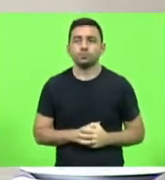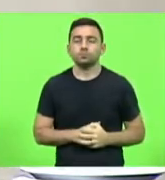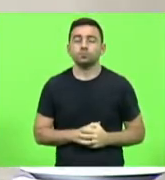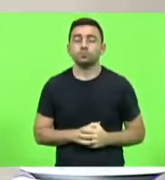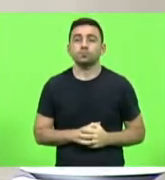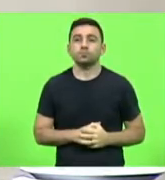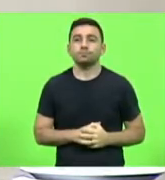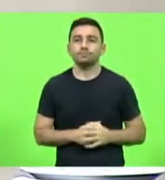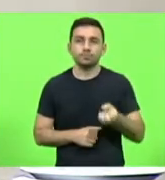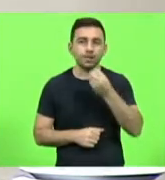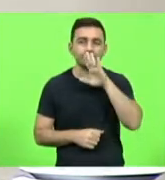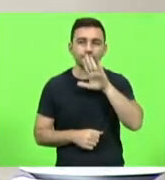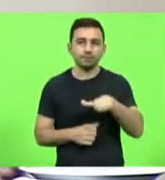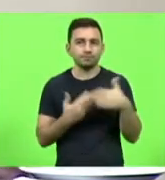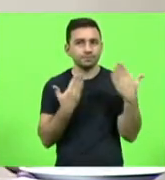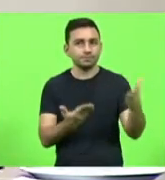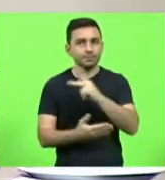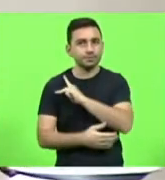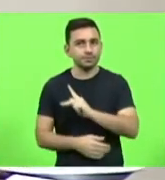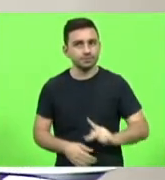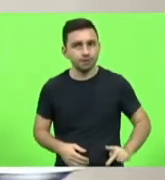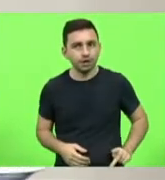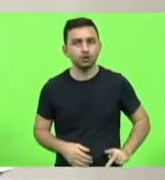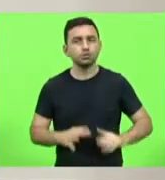Boa tarde, presidente, boa tarde, deputados.